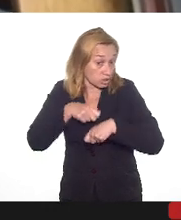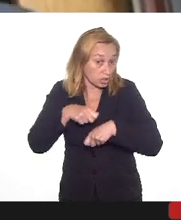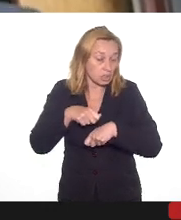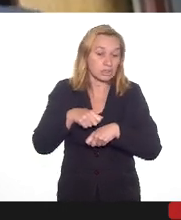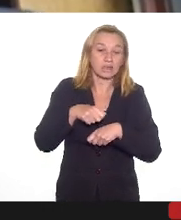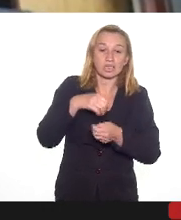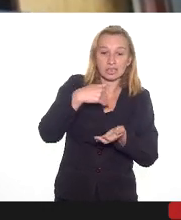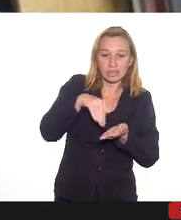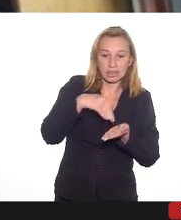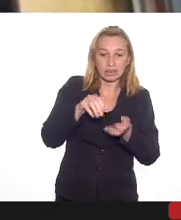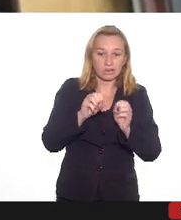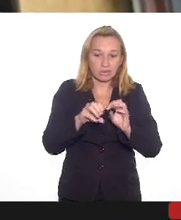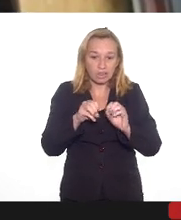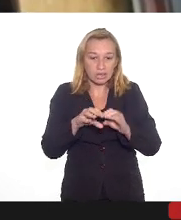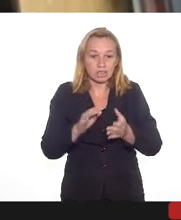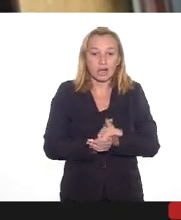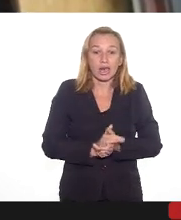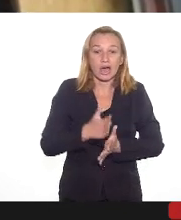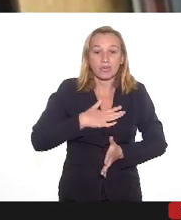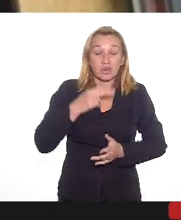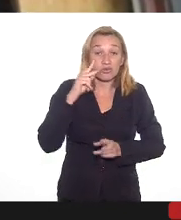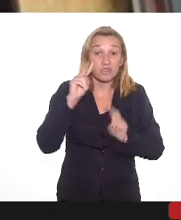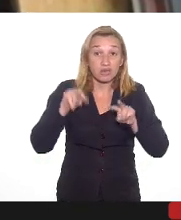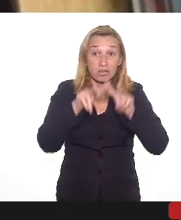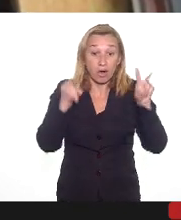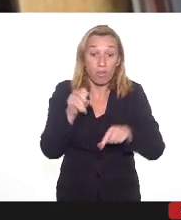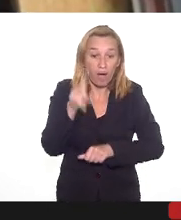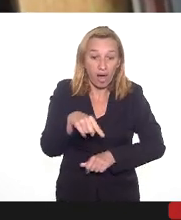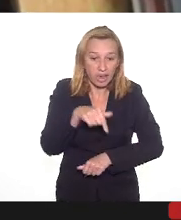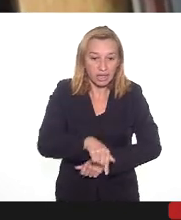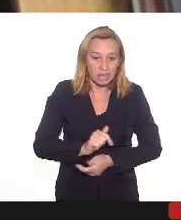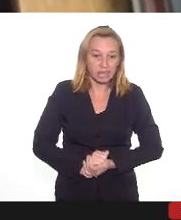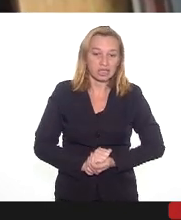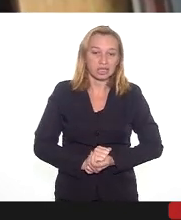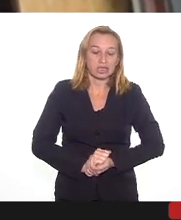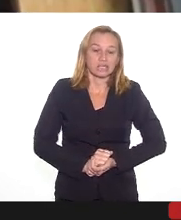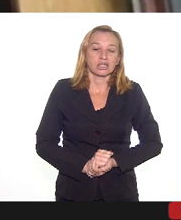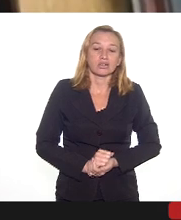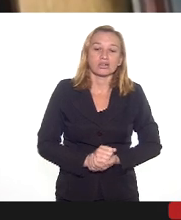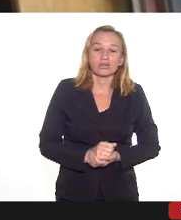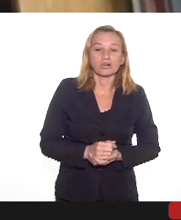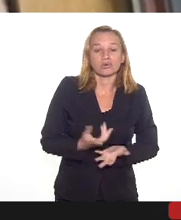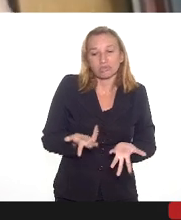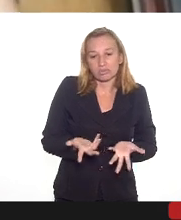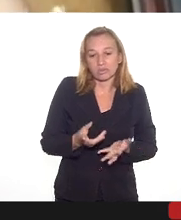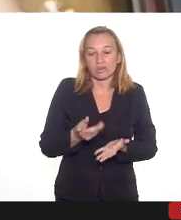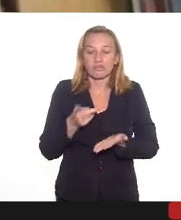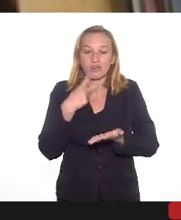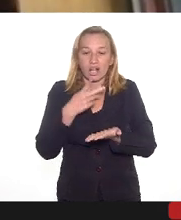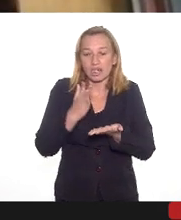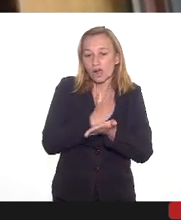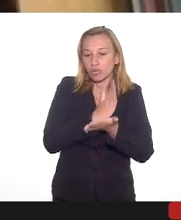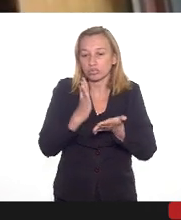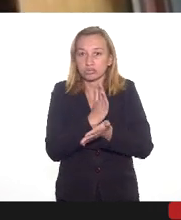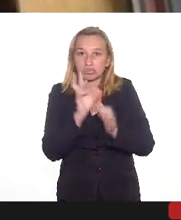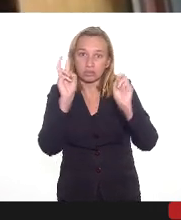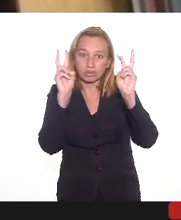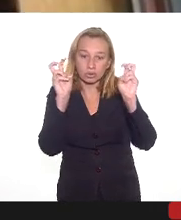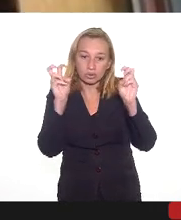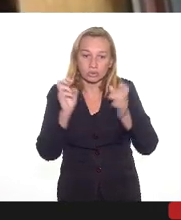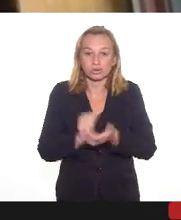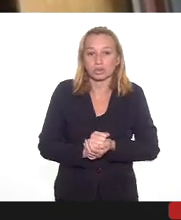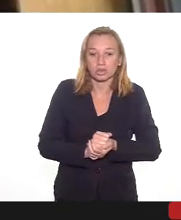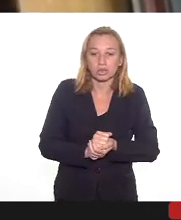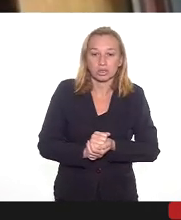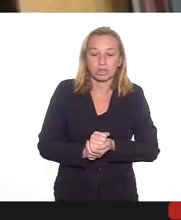secretaria. Do meu ponto de vista aqui, é estritamente jurídico, eu vou tentar elucidar algumas questões com relação ao